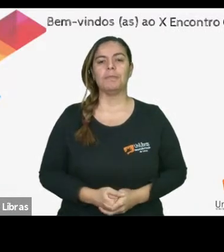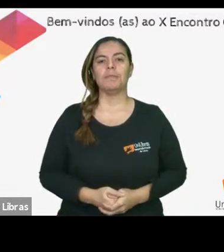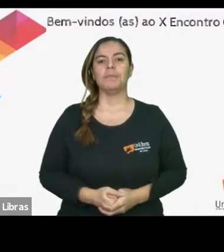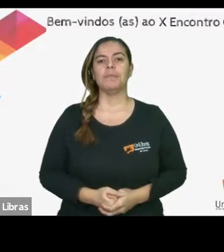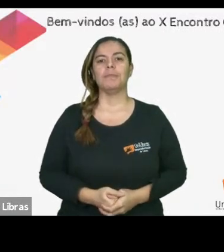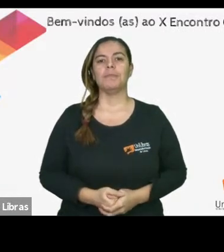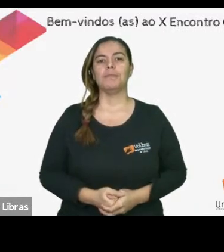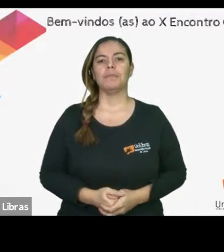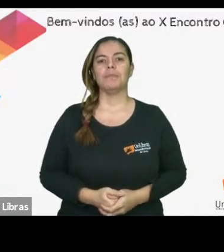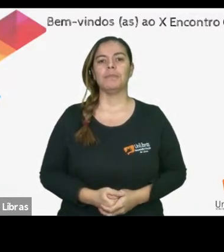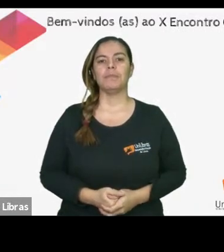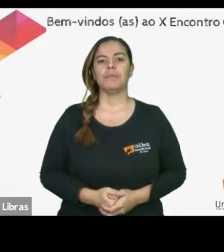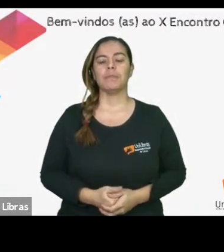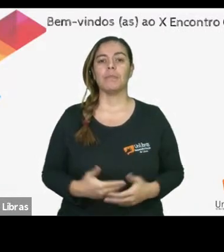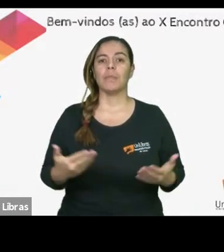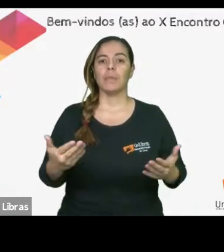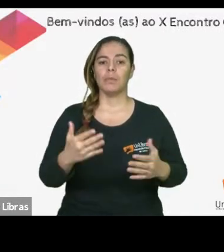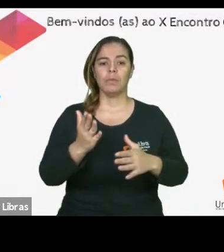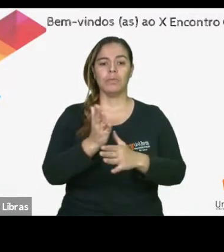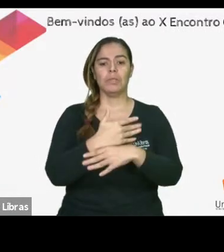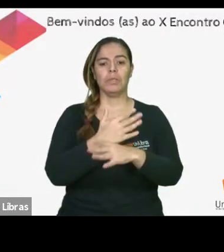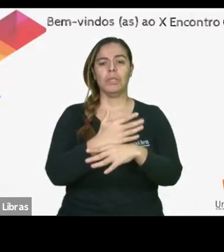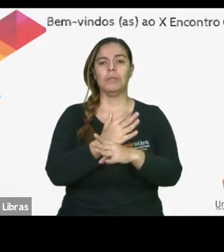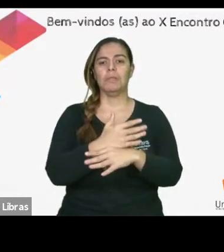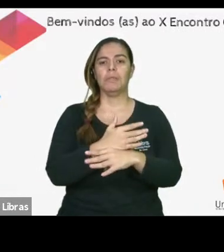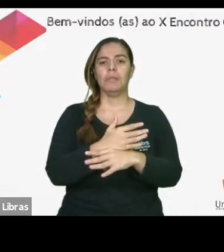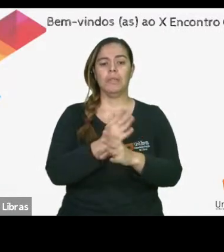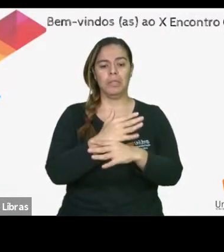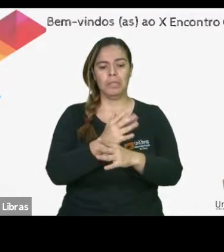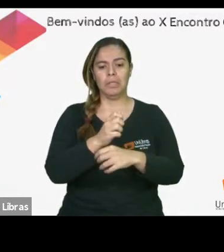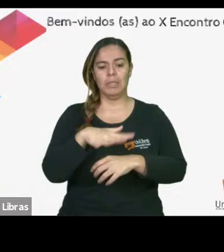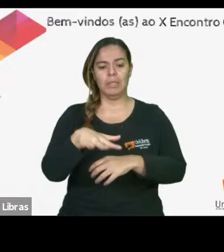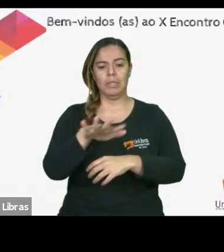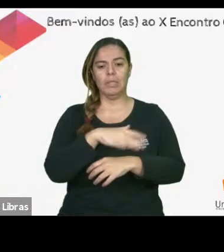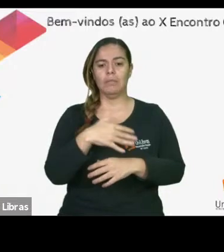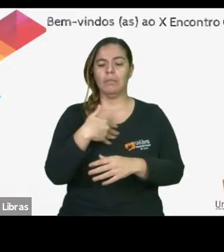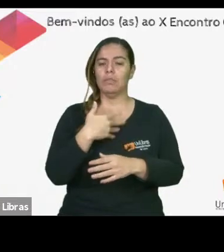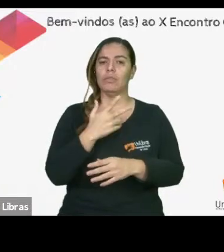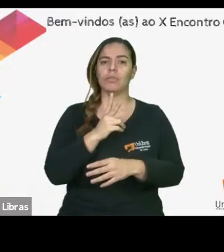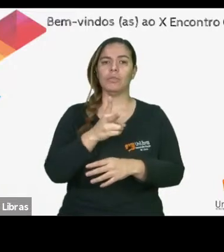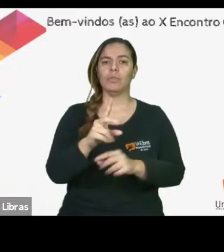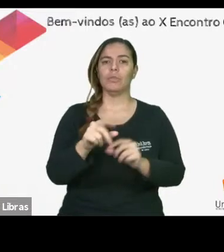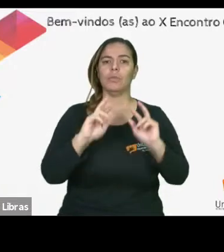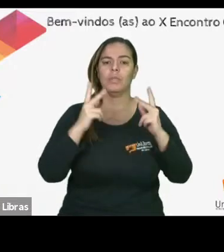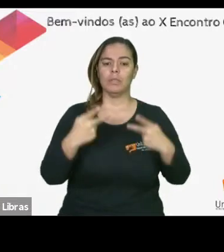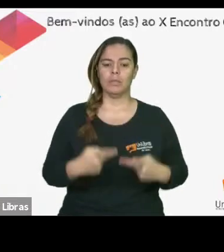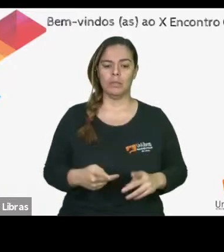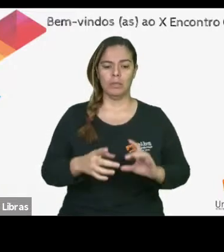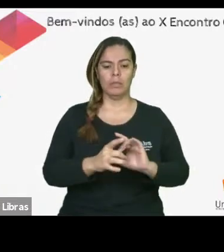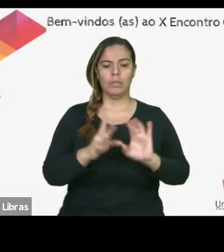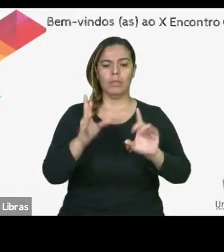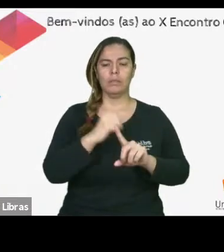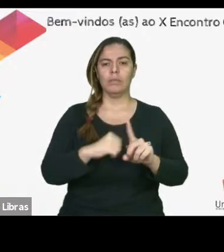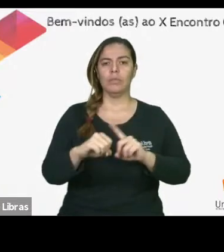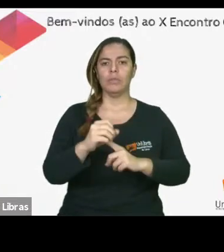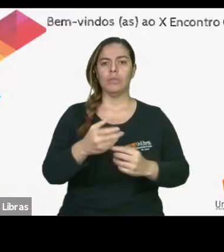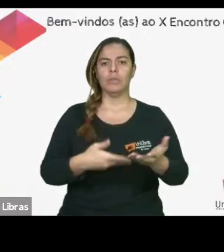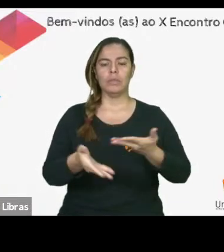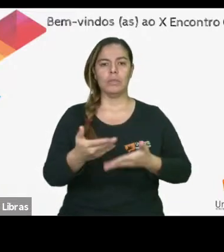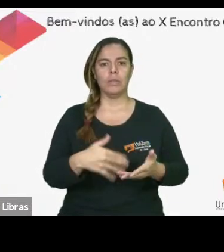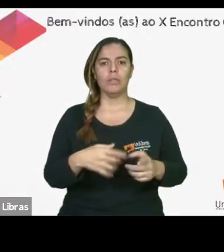É, estamos em deriva, e nesta deriva vamos nos constituindo como seres vivos sociais, porque